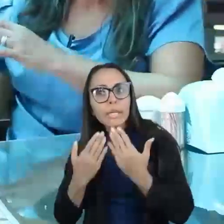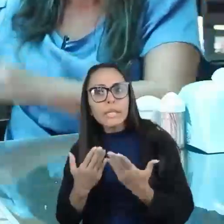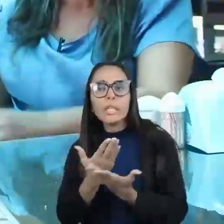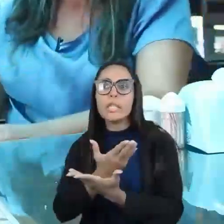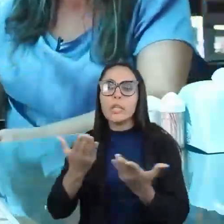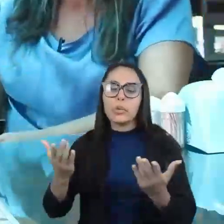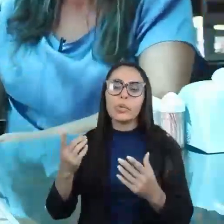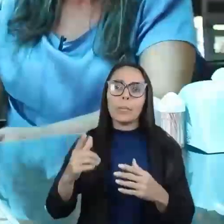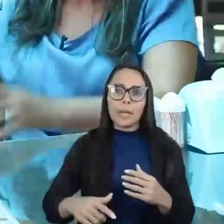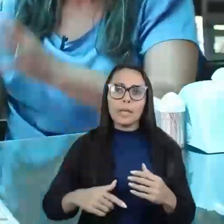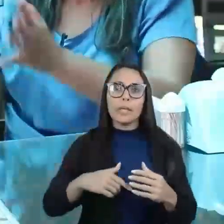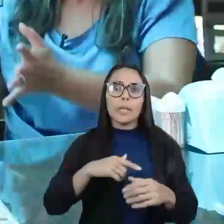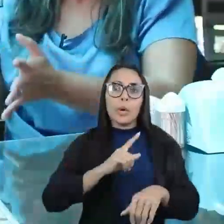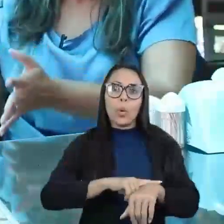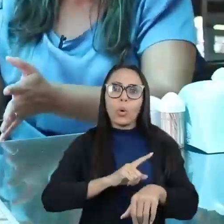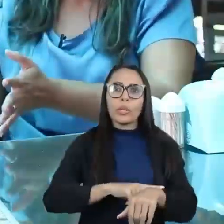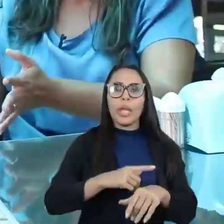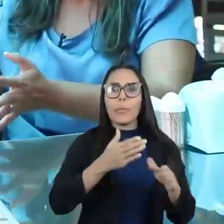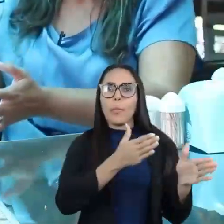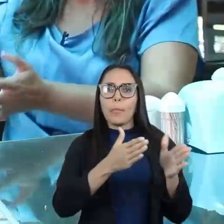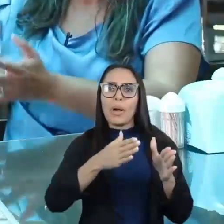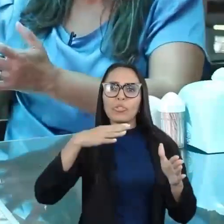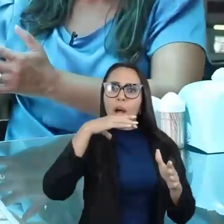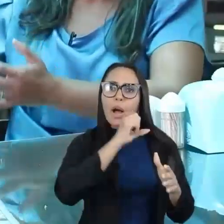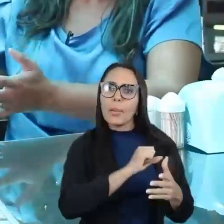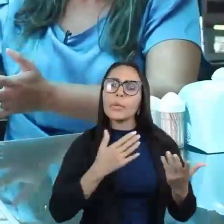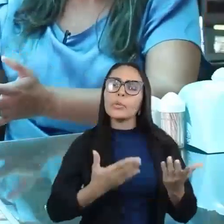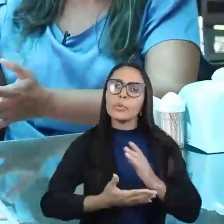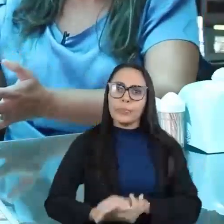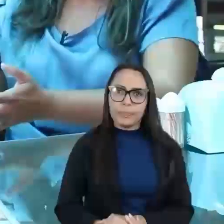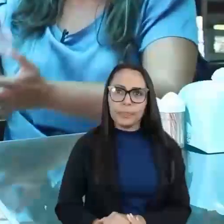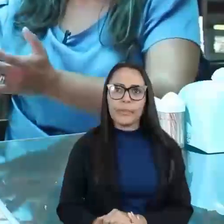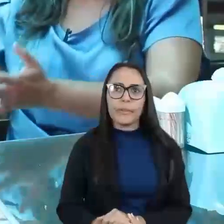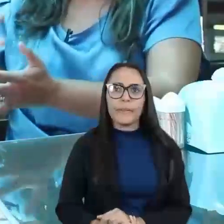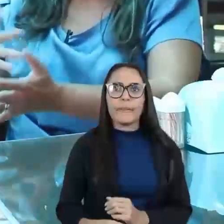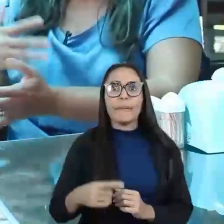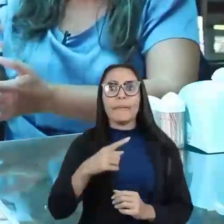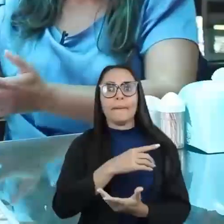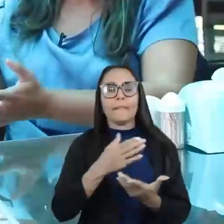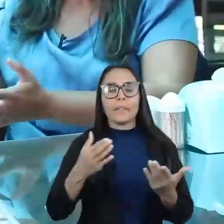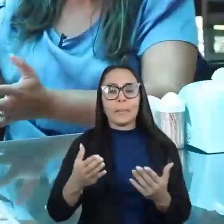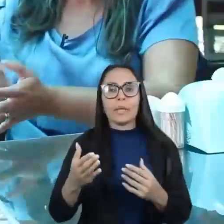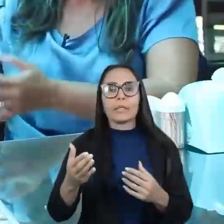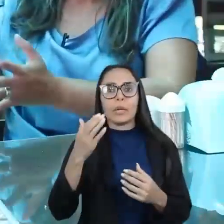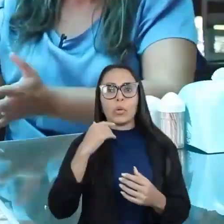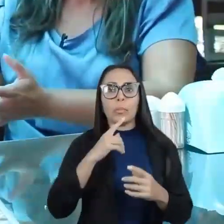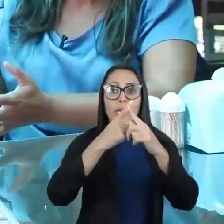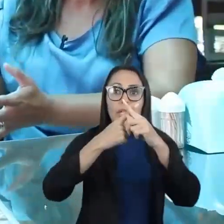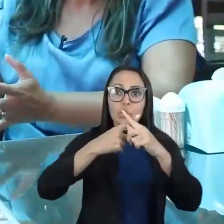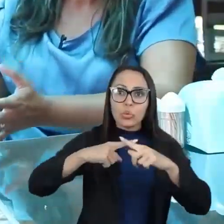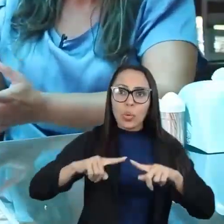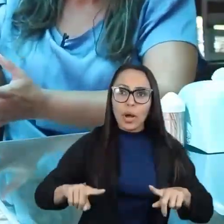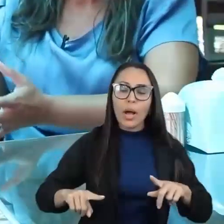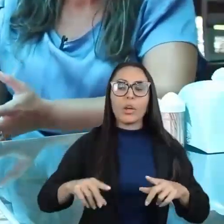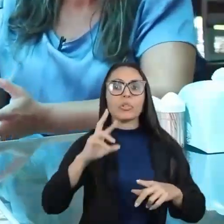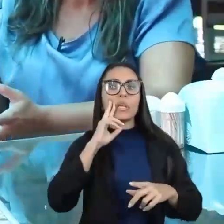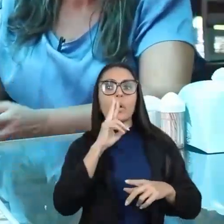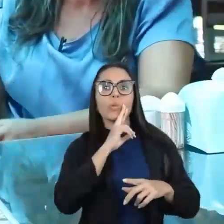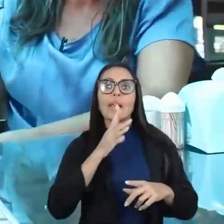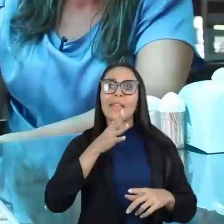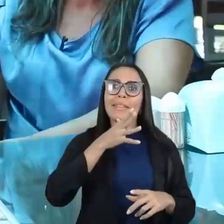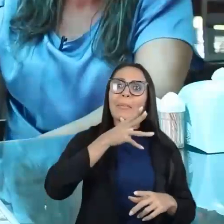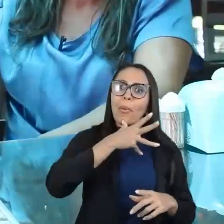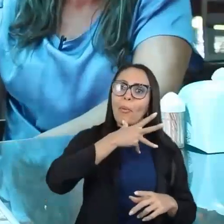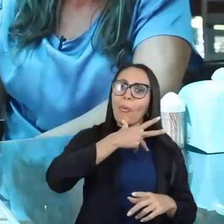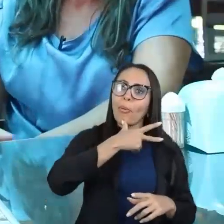está público. passando rápido, né? E quer se alimentar e sabe que, comer bem. que essa comida de churrasco, né, de restaurante, ela demora a sair, né?